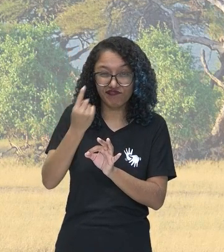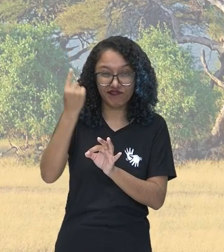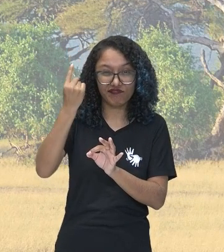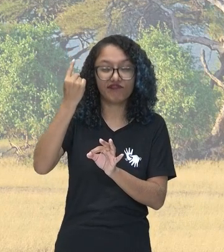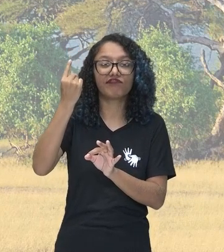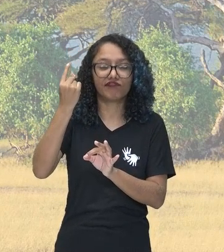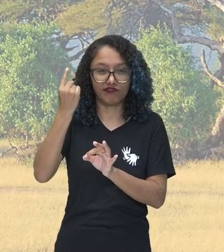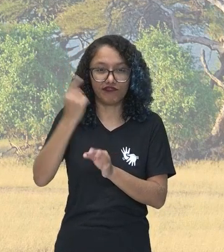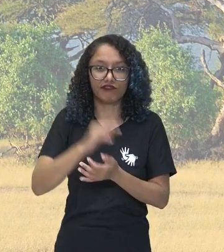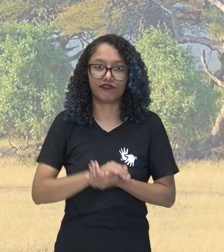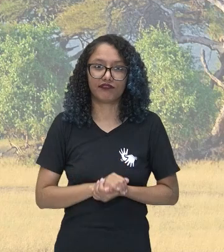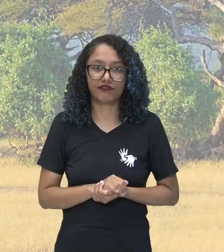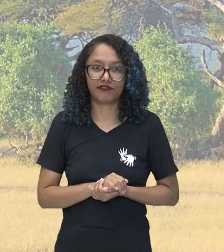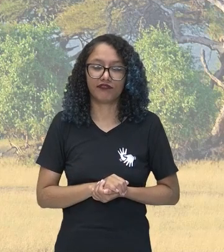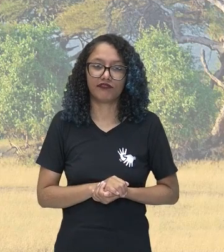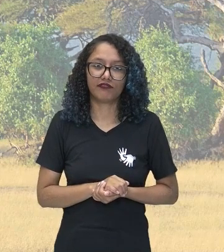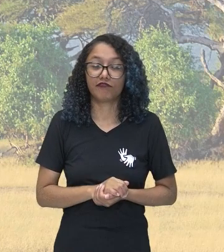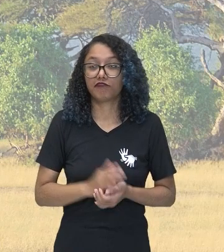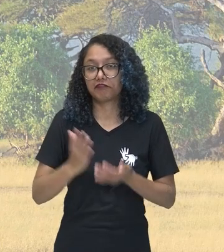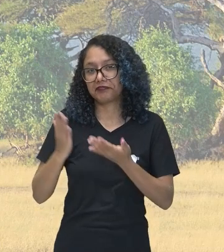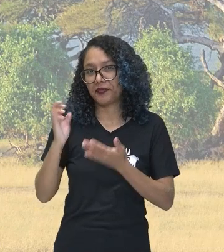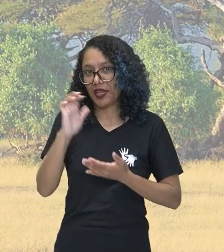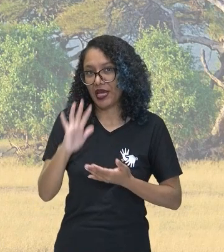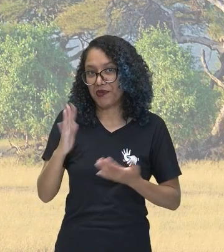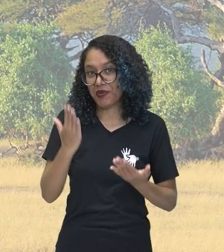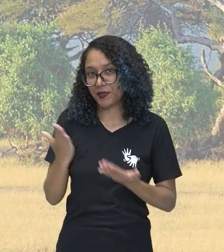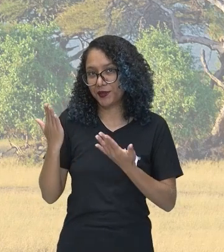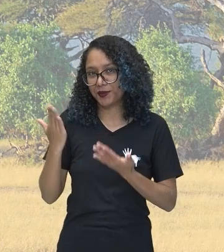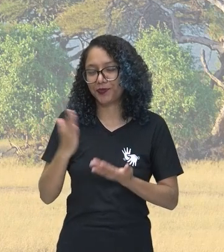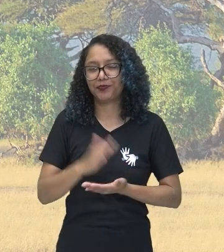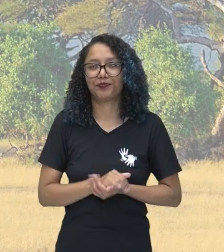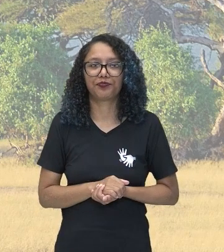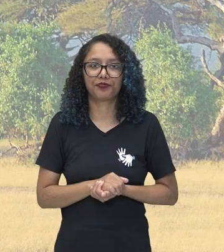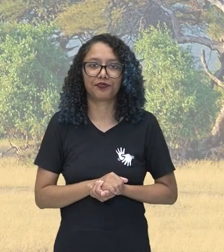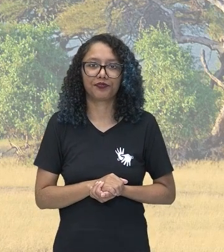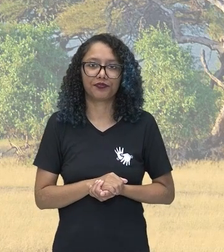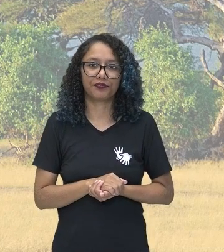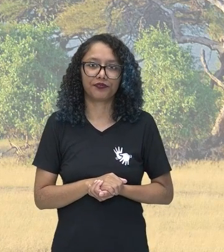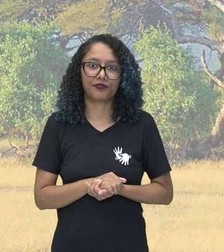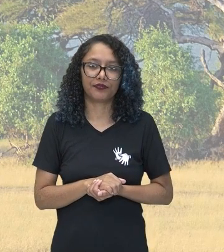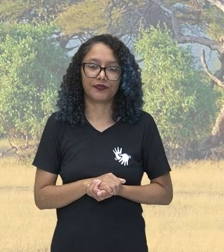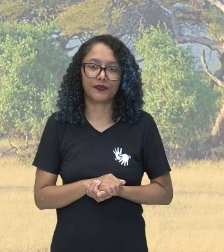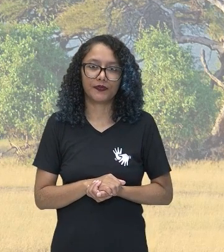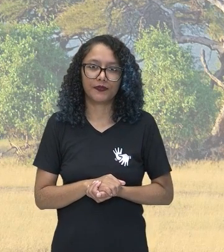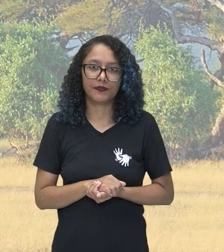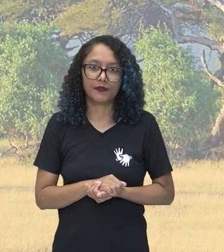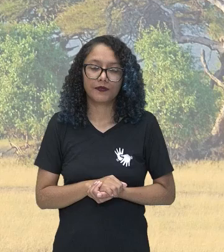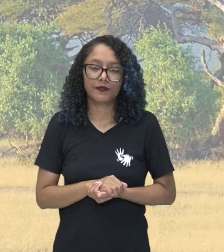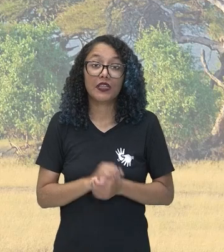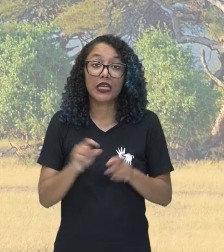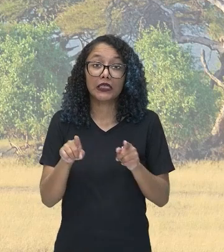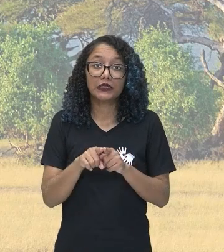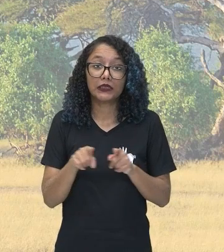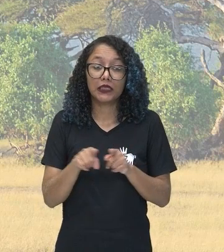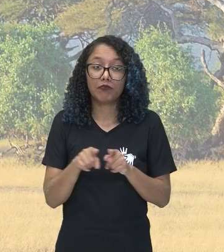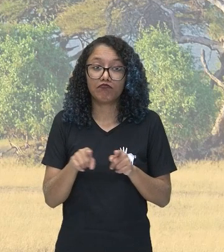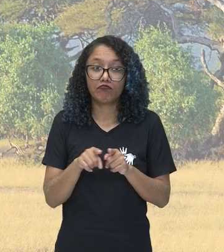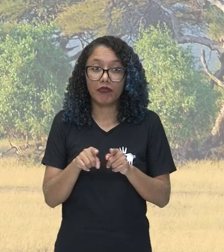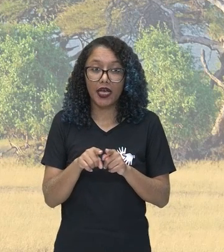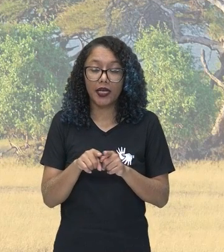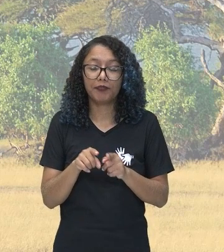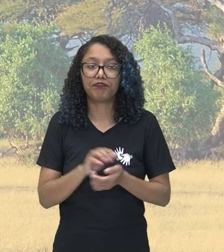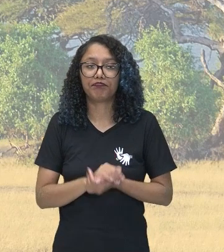que aqui vocês já podem observar, ok? Mas, além desse relevo, né, que acaba